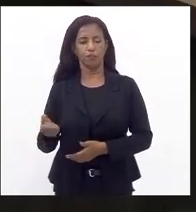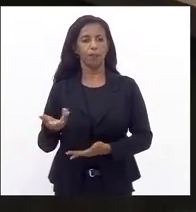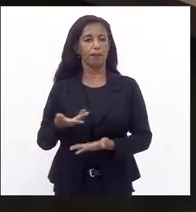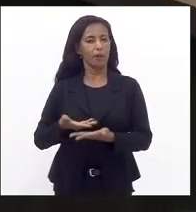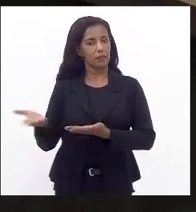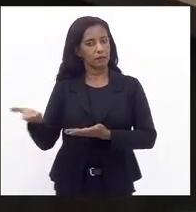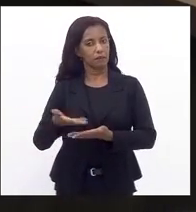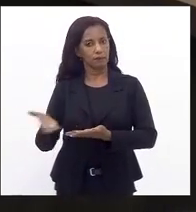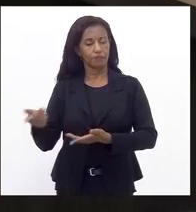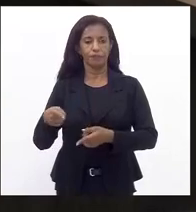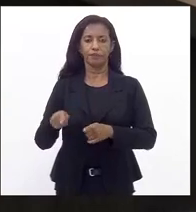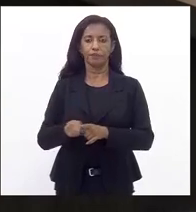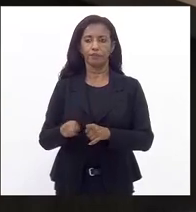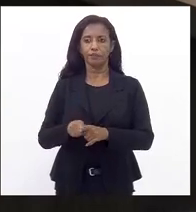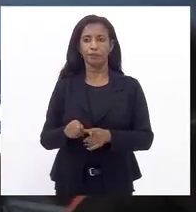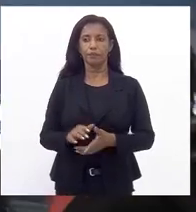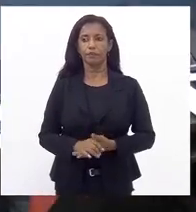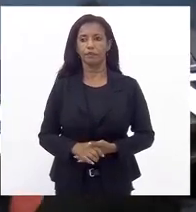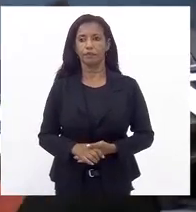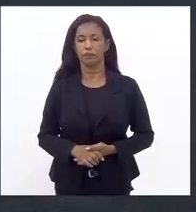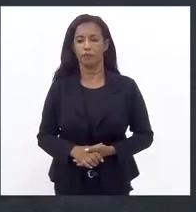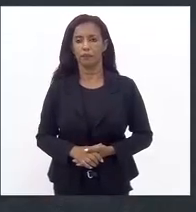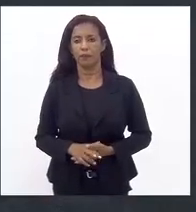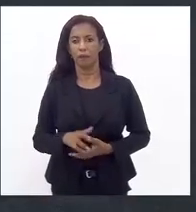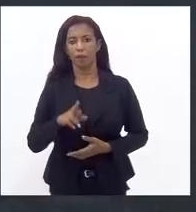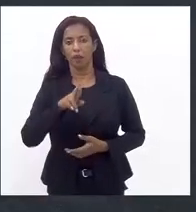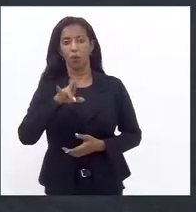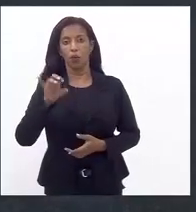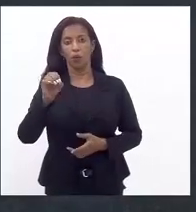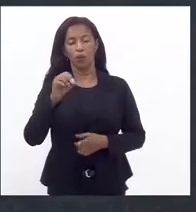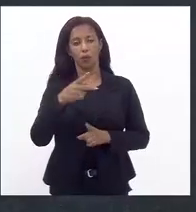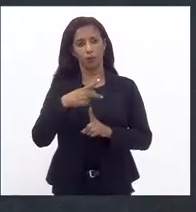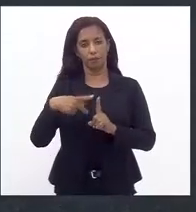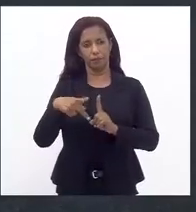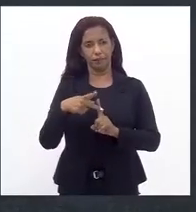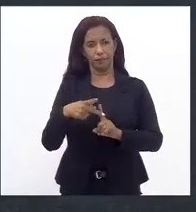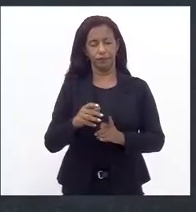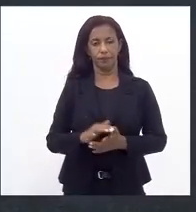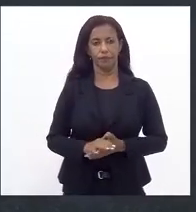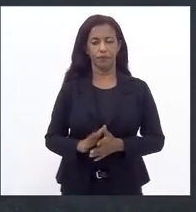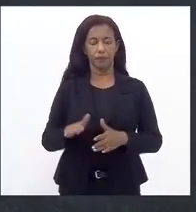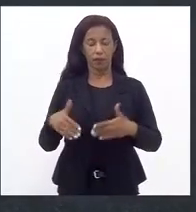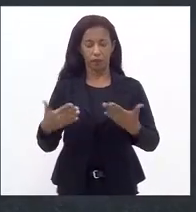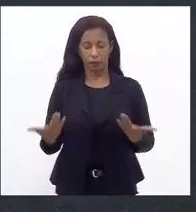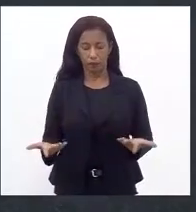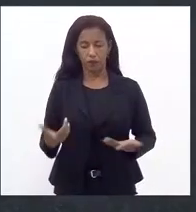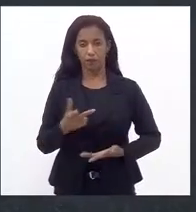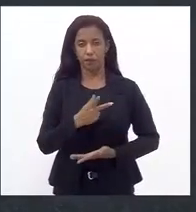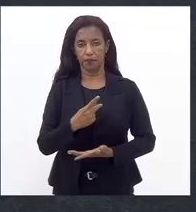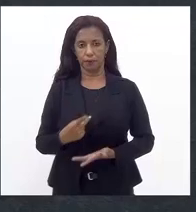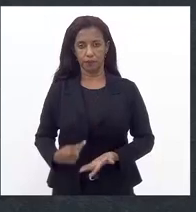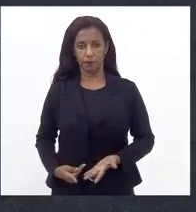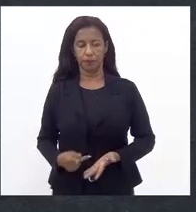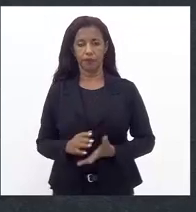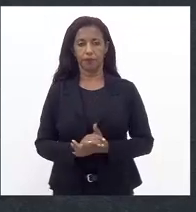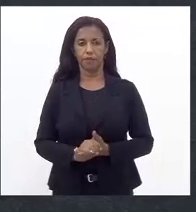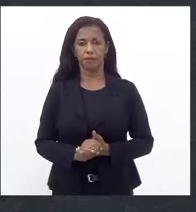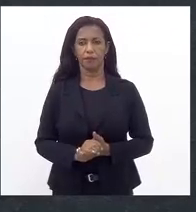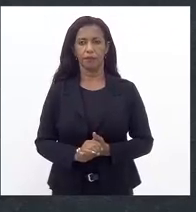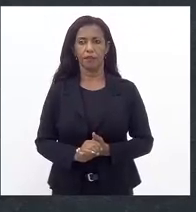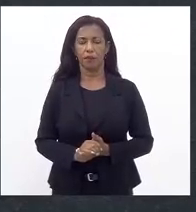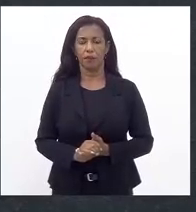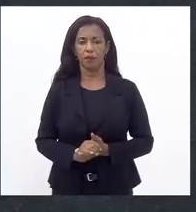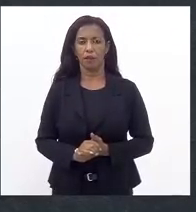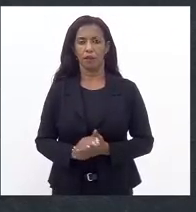repassados para o Rio previdência e finalmente seu presidente e